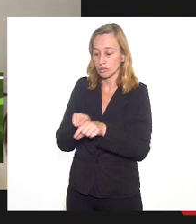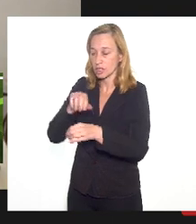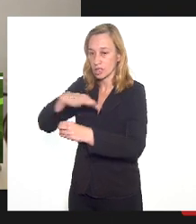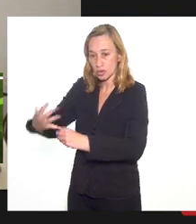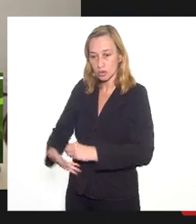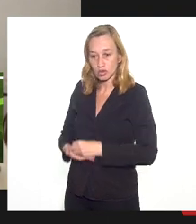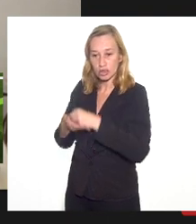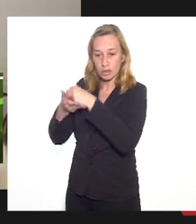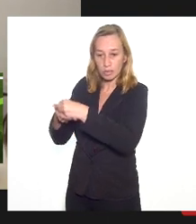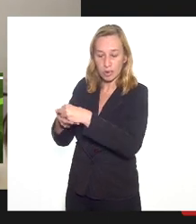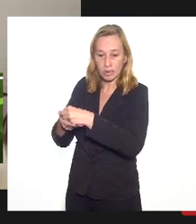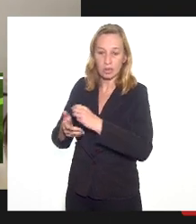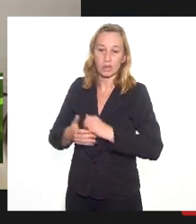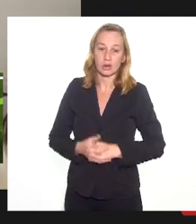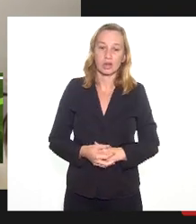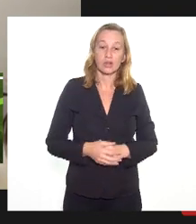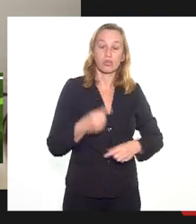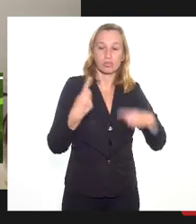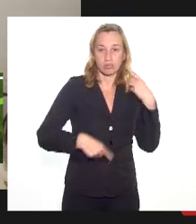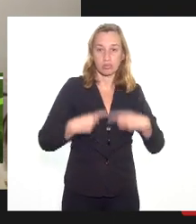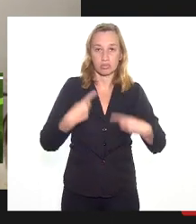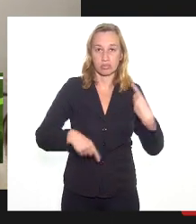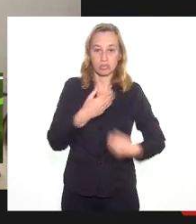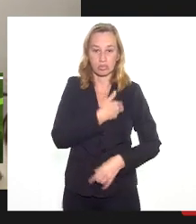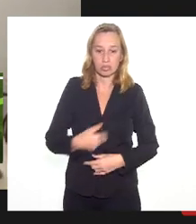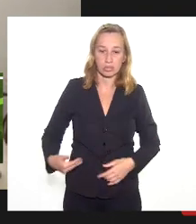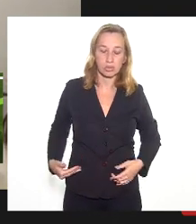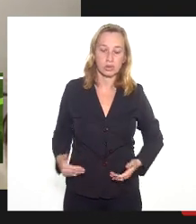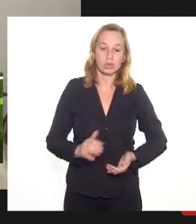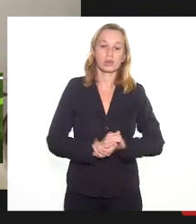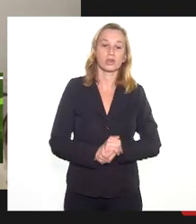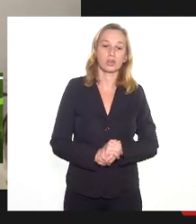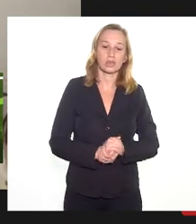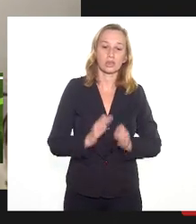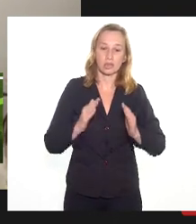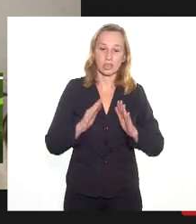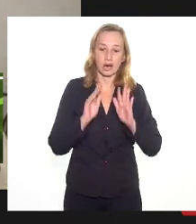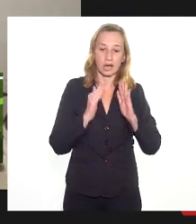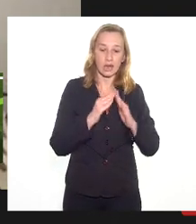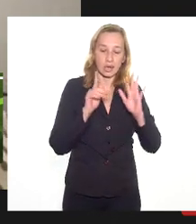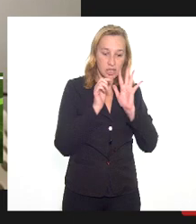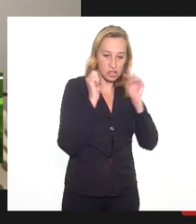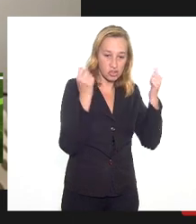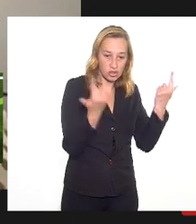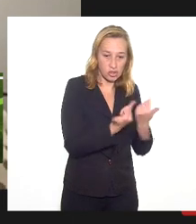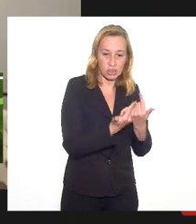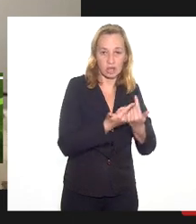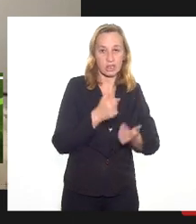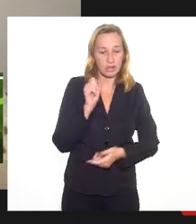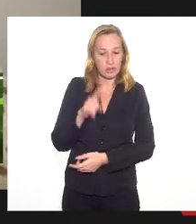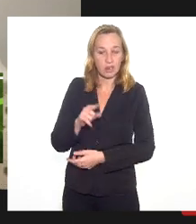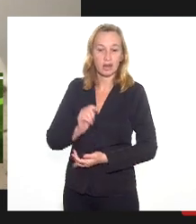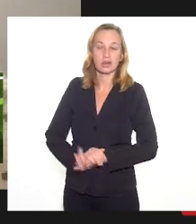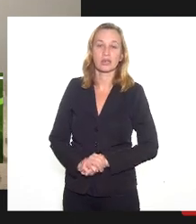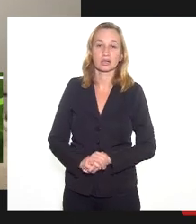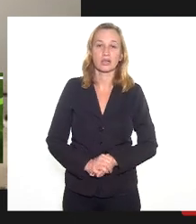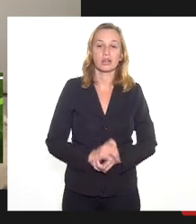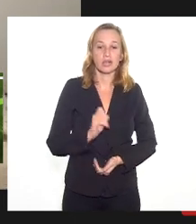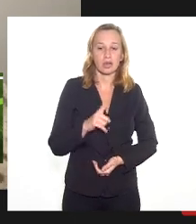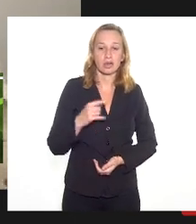sustentabilidade a partir de políticas públicas que saiam dessa casa legislativa, né? Eu acho que essa é